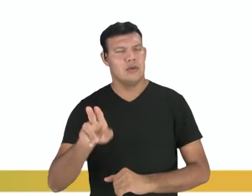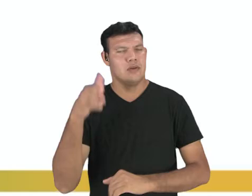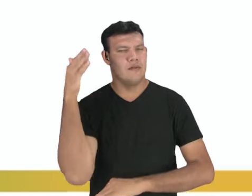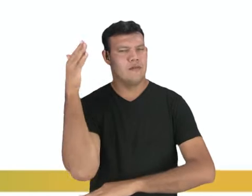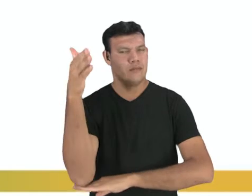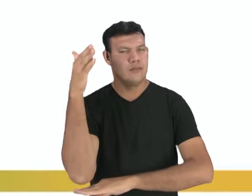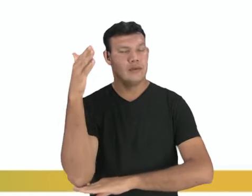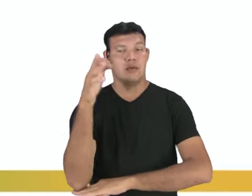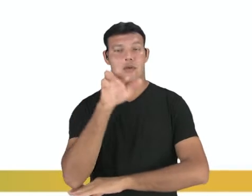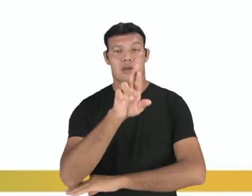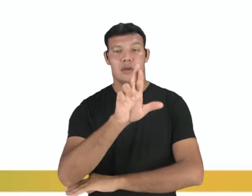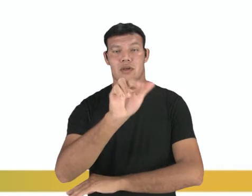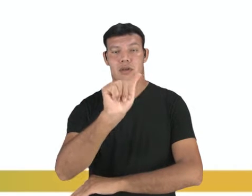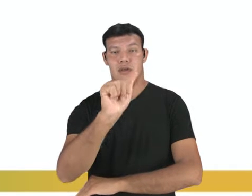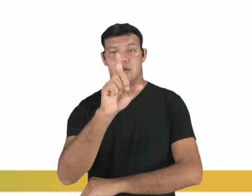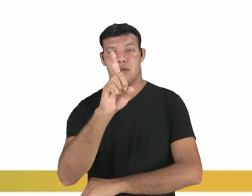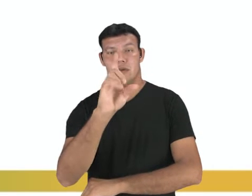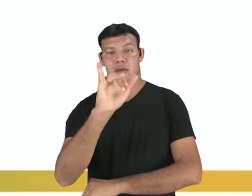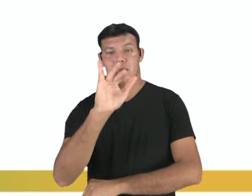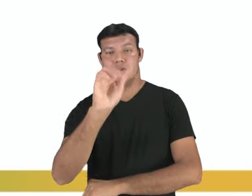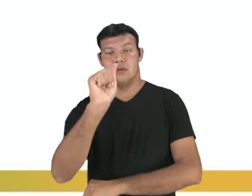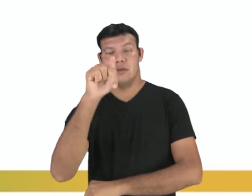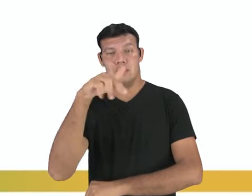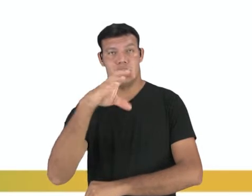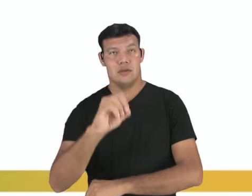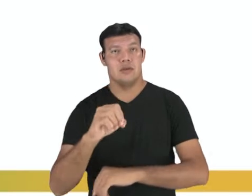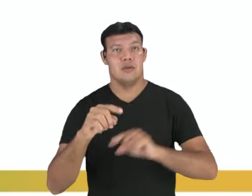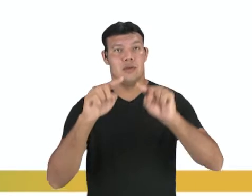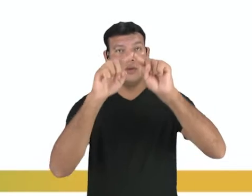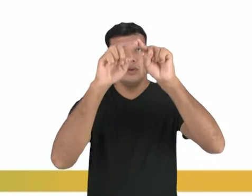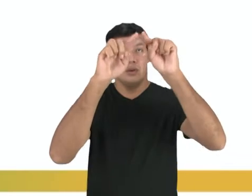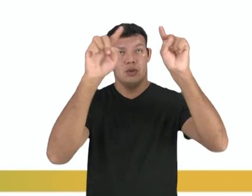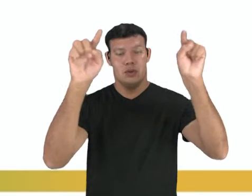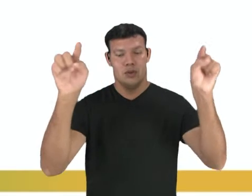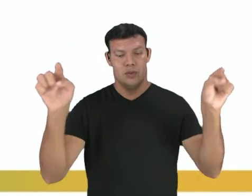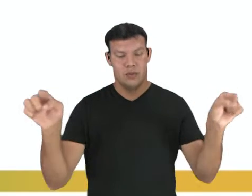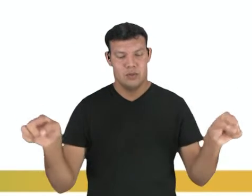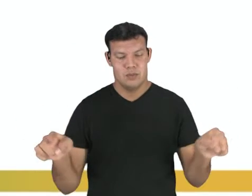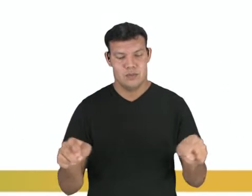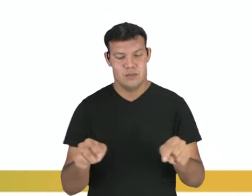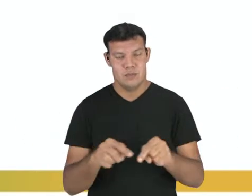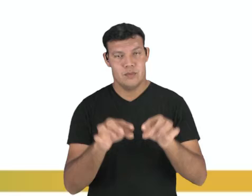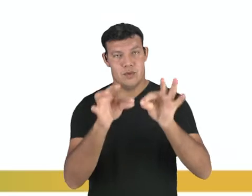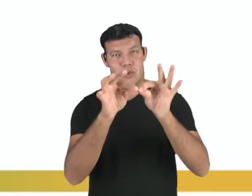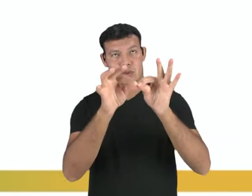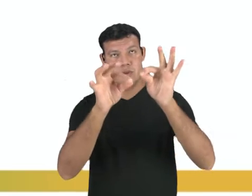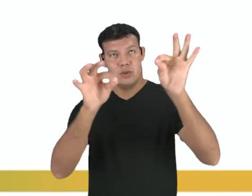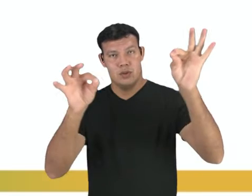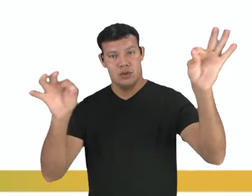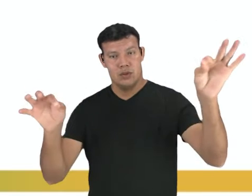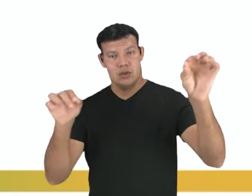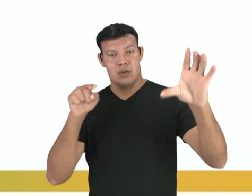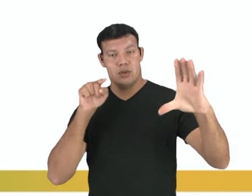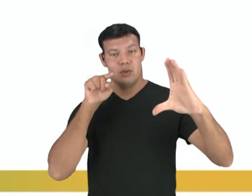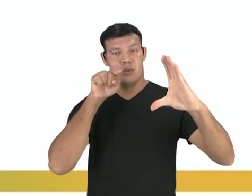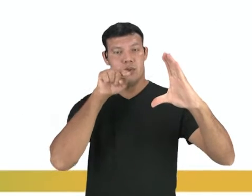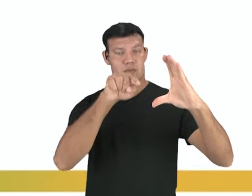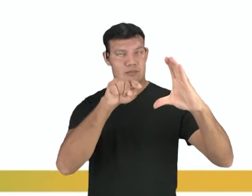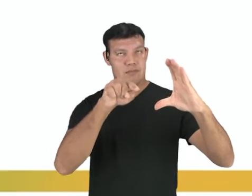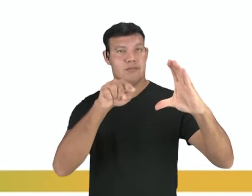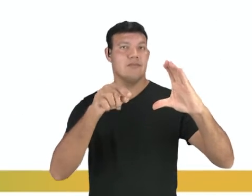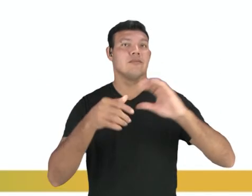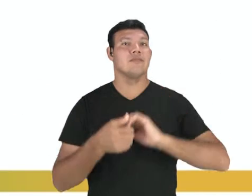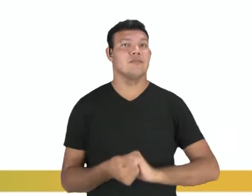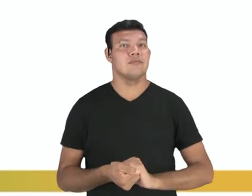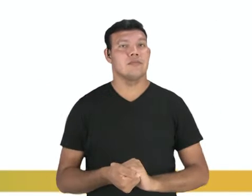é um radiano que consiste no arco cujo o comprimento é igual a medida do raio da circunferência